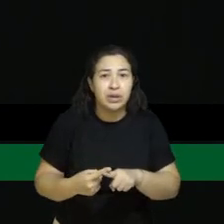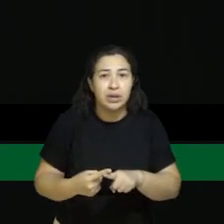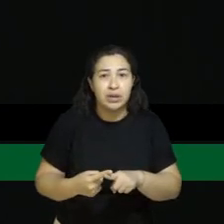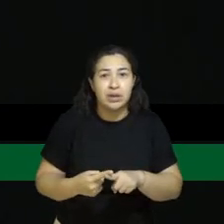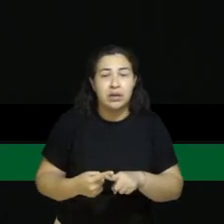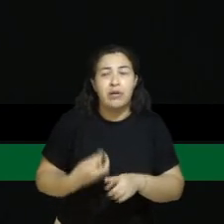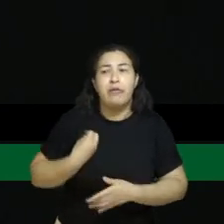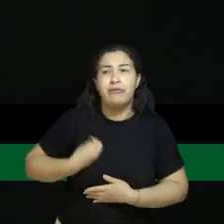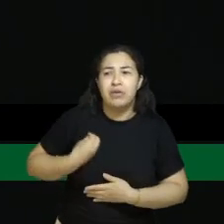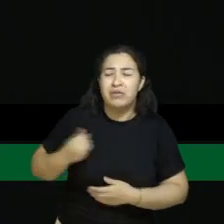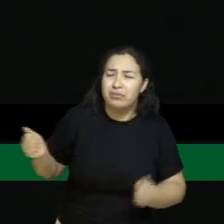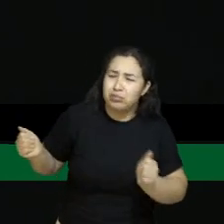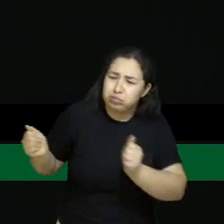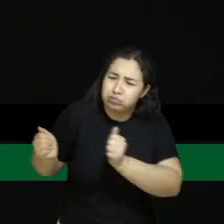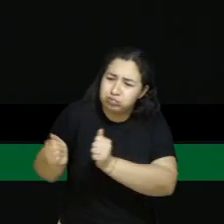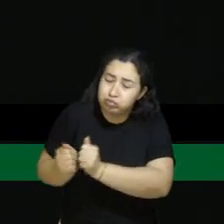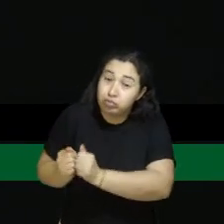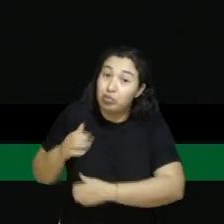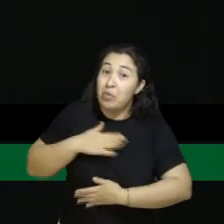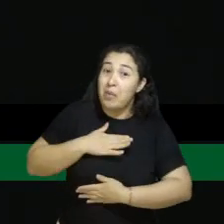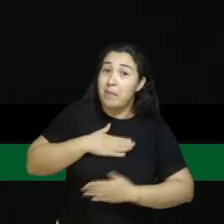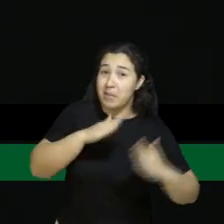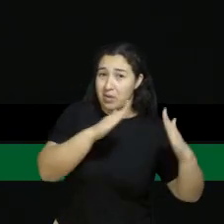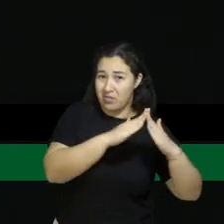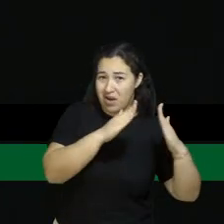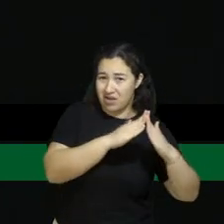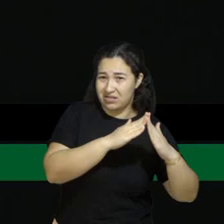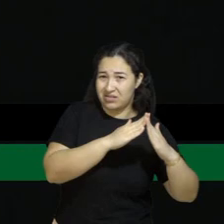deste problema dentro do meu lar.